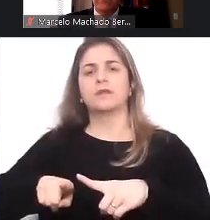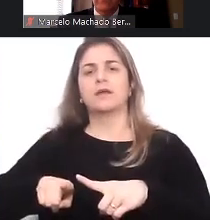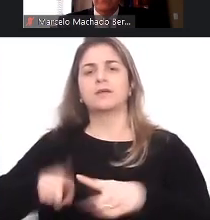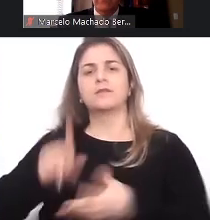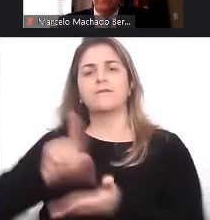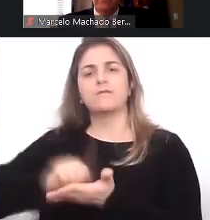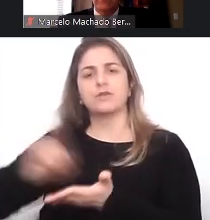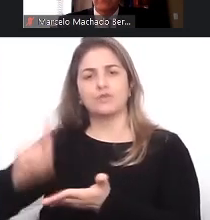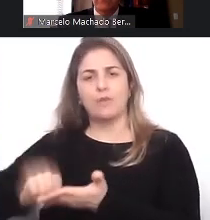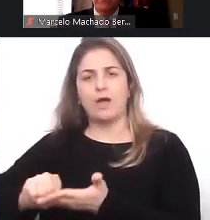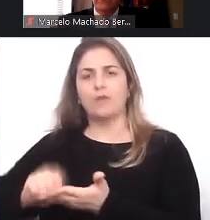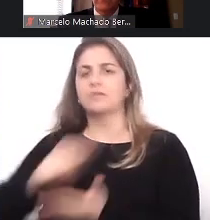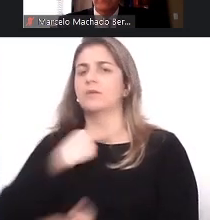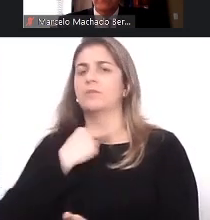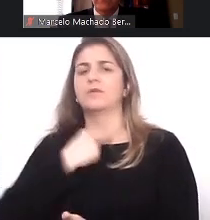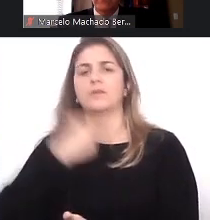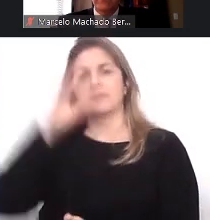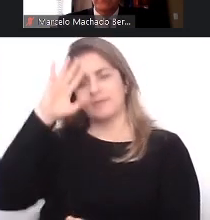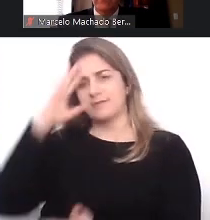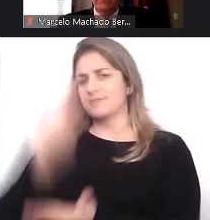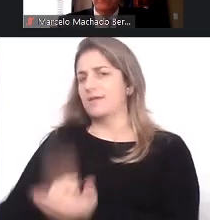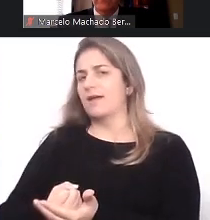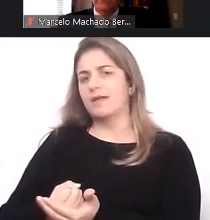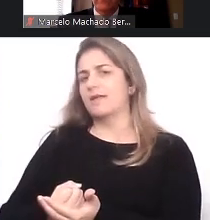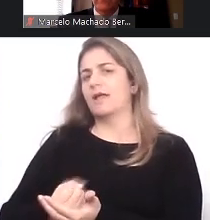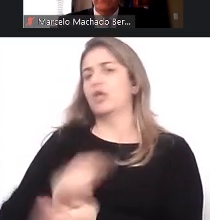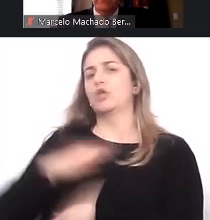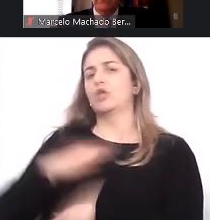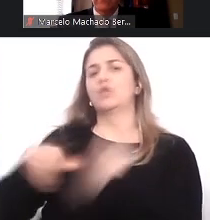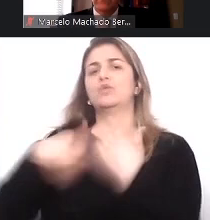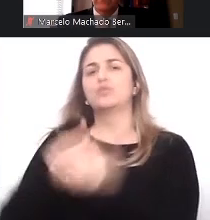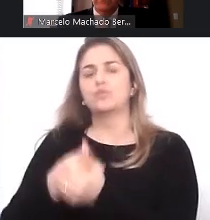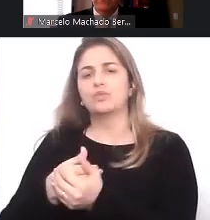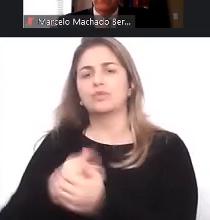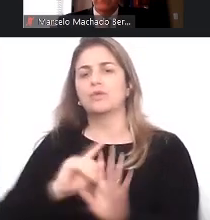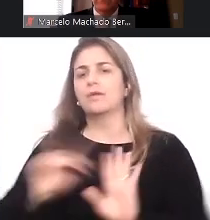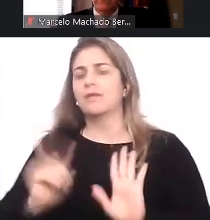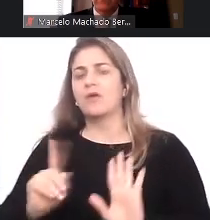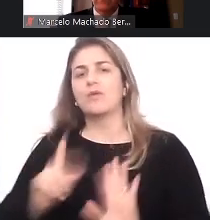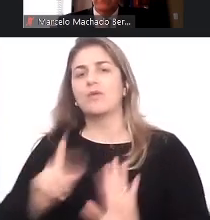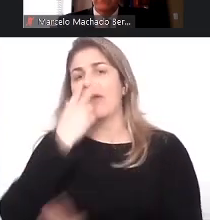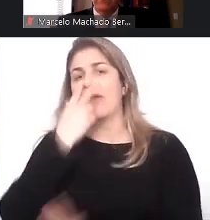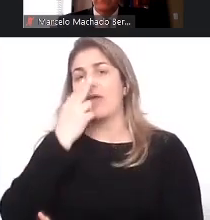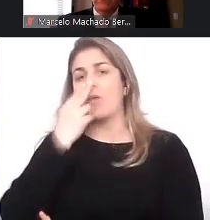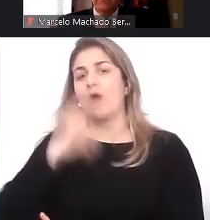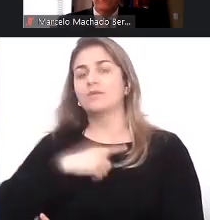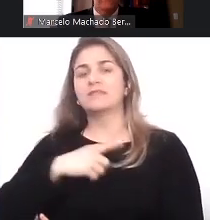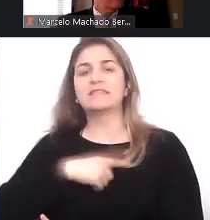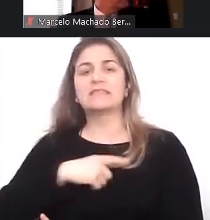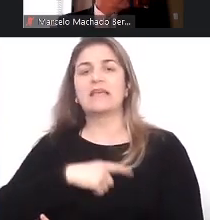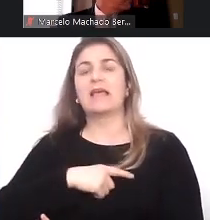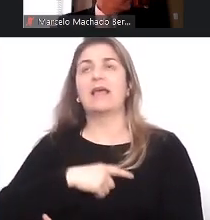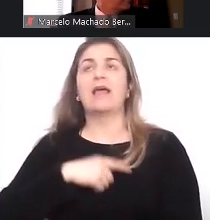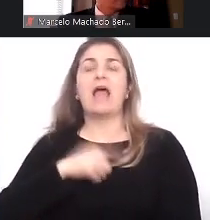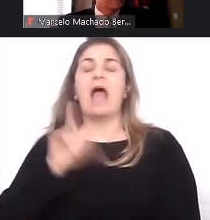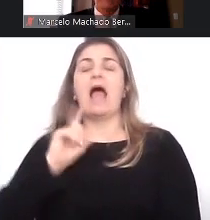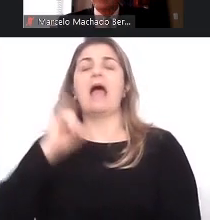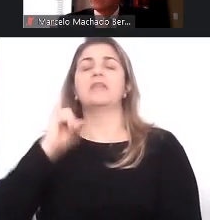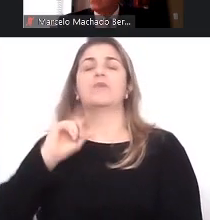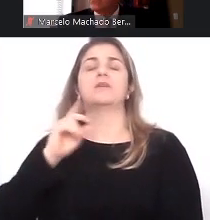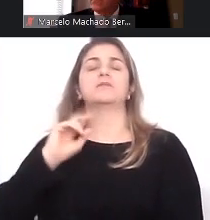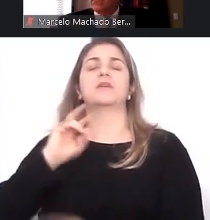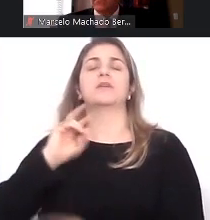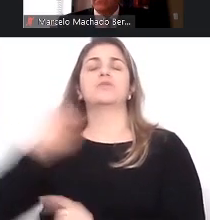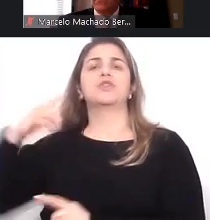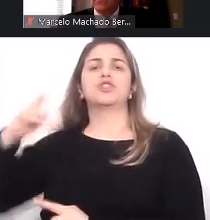excesso e nós temos que... Não é uma questão de ser conservador, é uma questão de ser realista. A realidade do